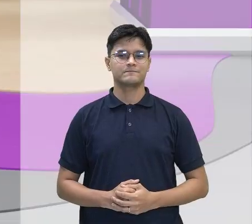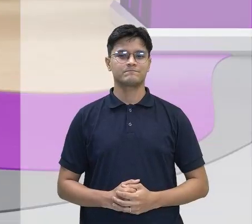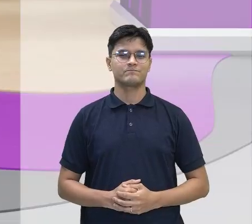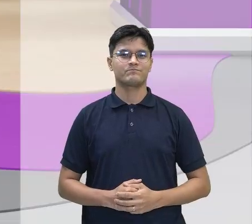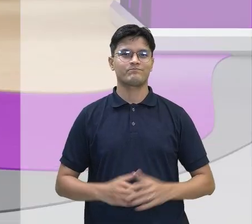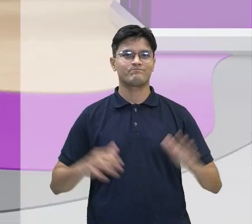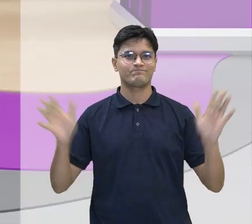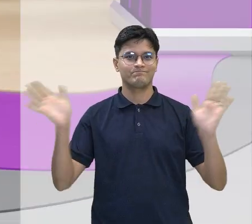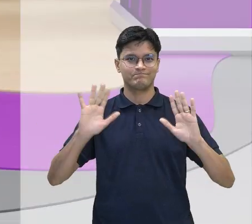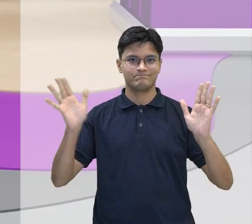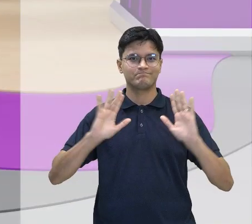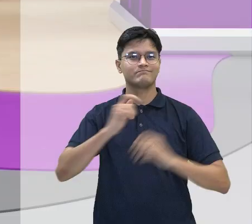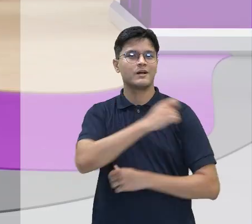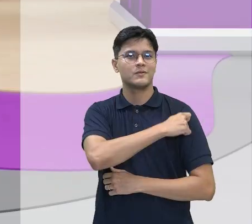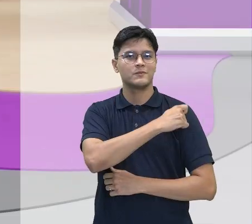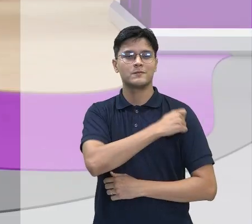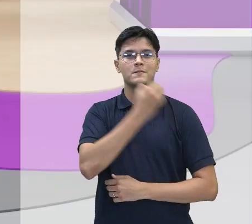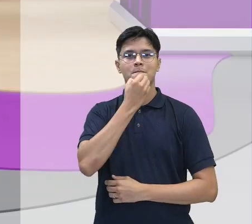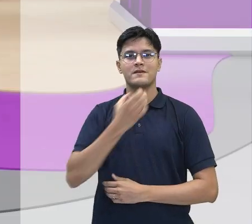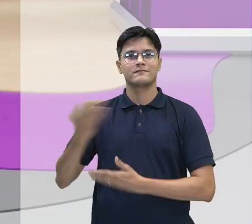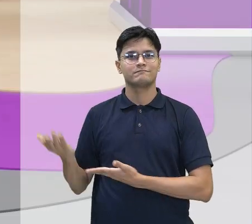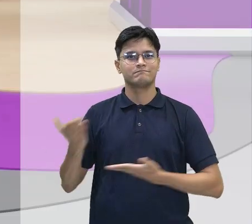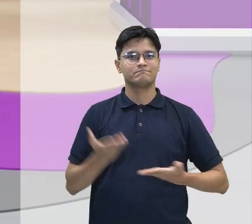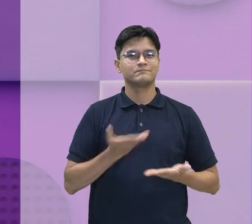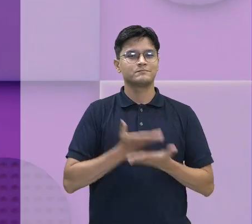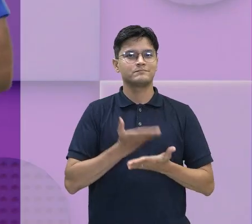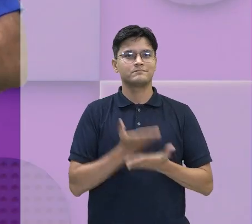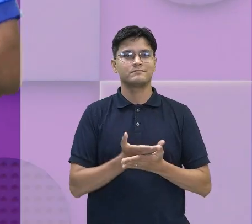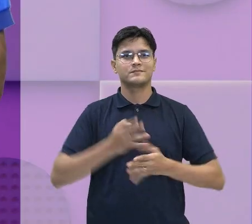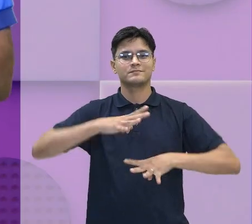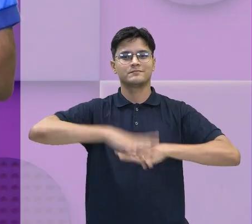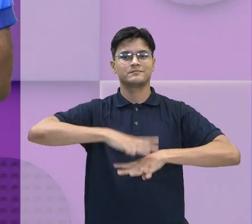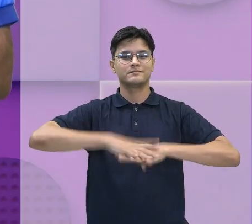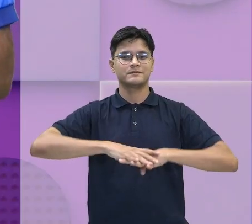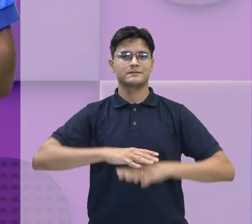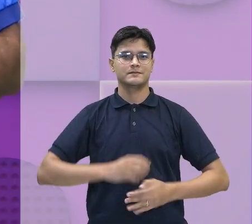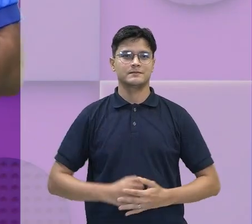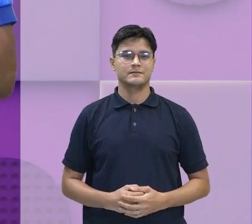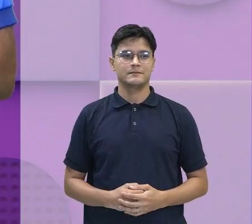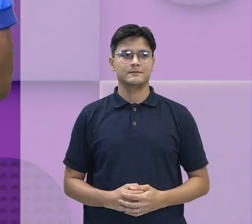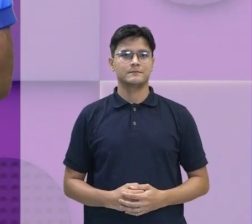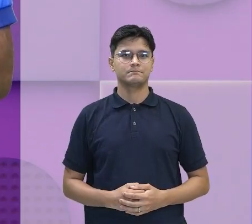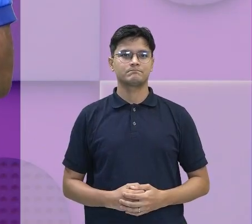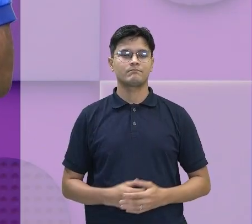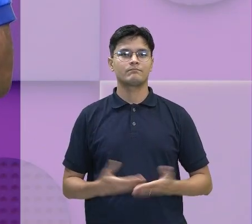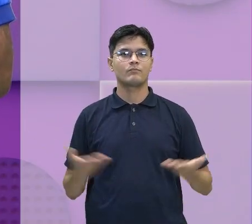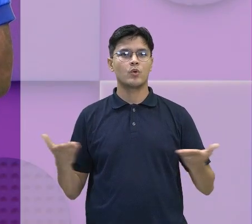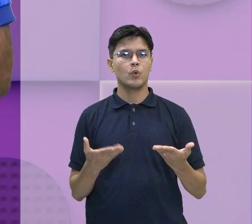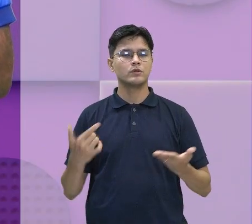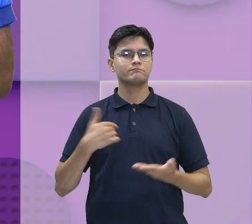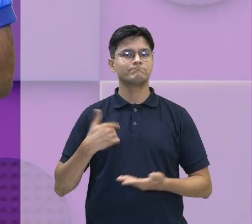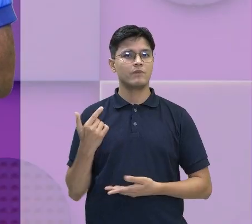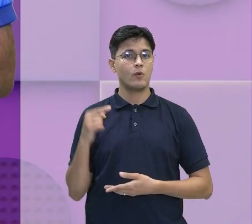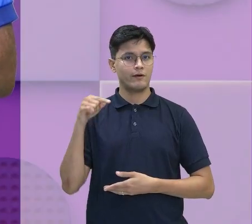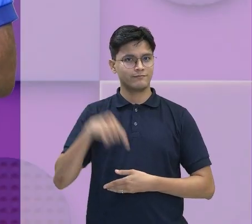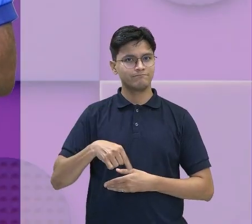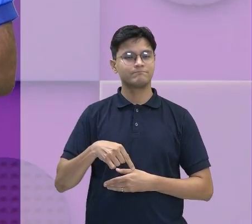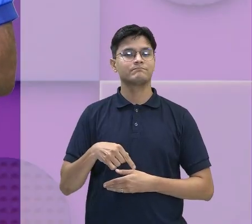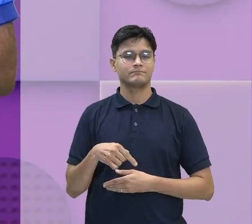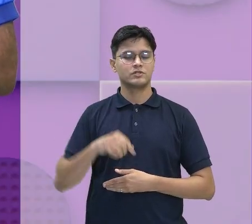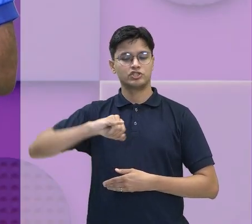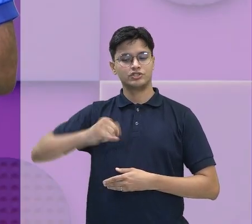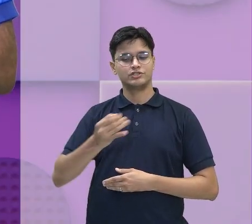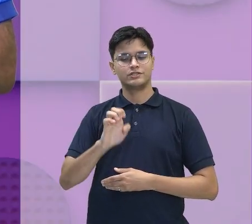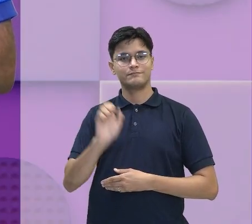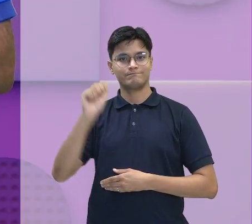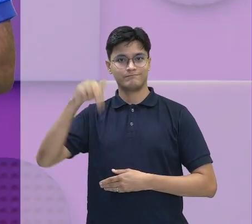Olá, alunos, sejam todos bem-vindos a mais uma aula de matemática. Aqui com vocês o professor Jean Nobre para a gente dar sequência